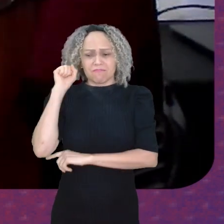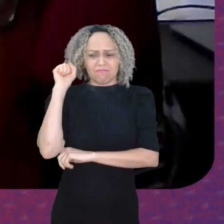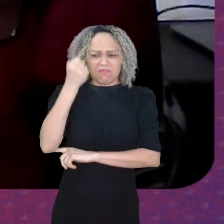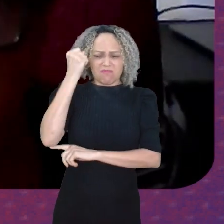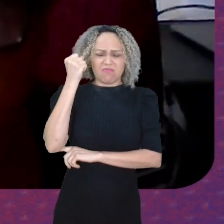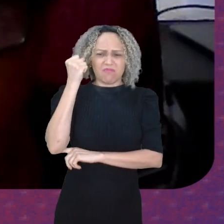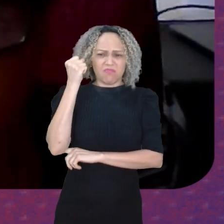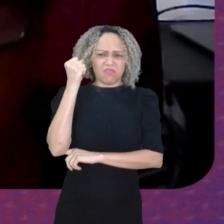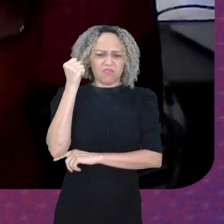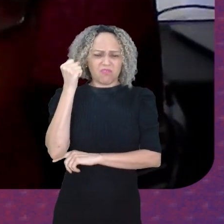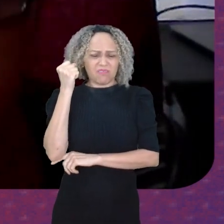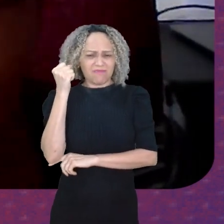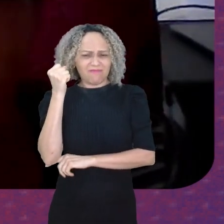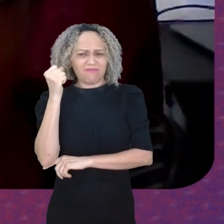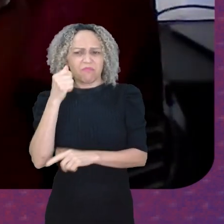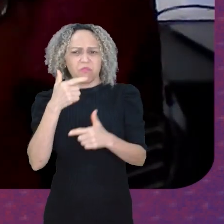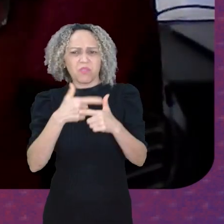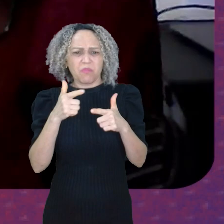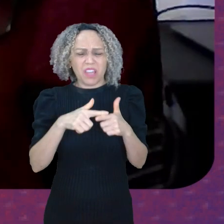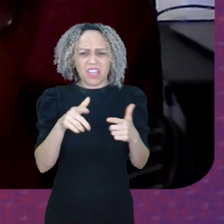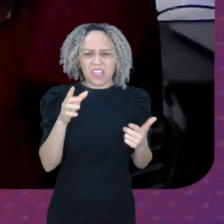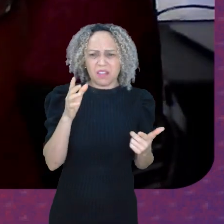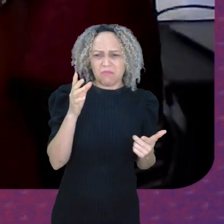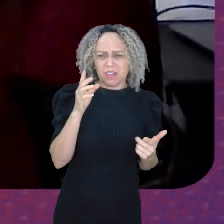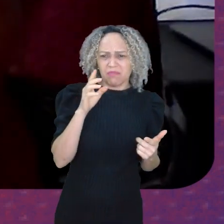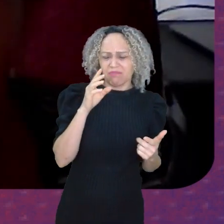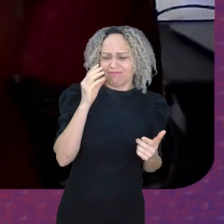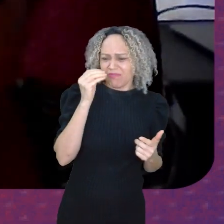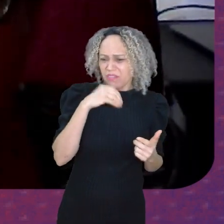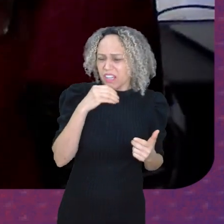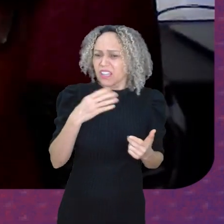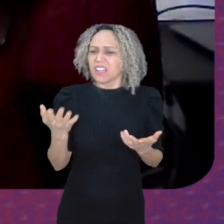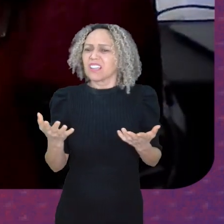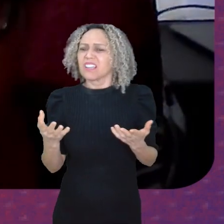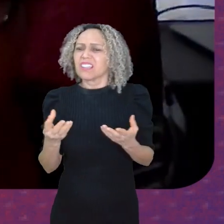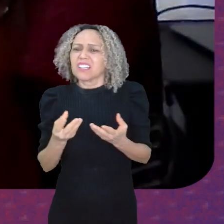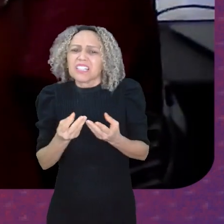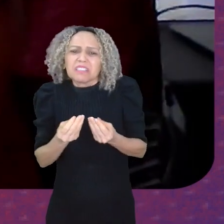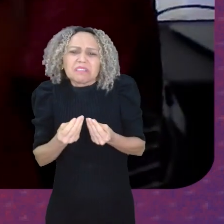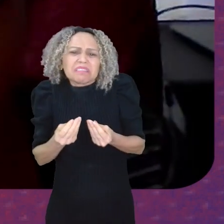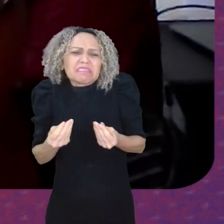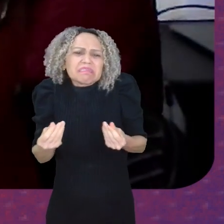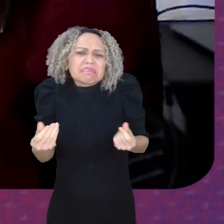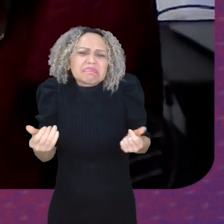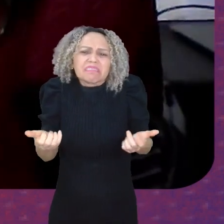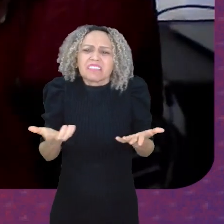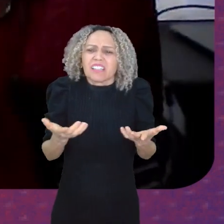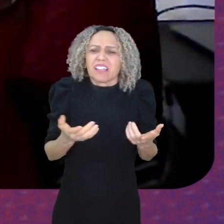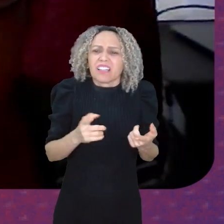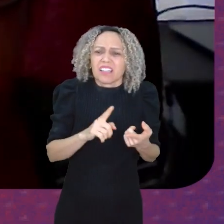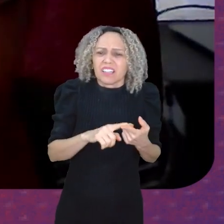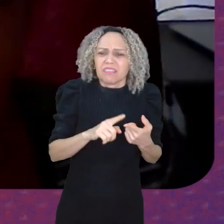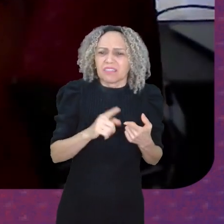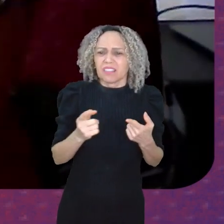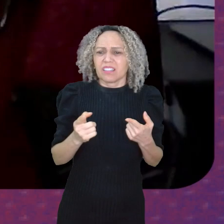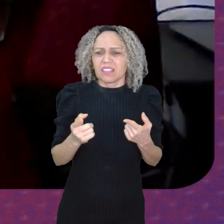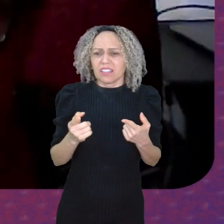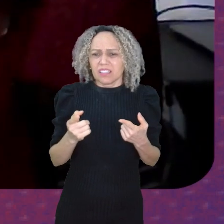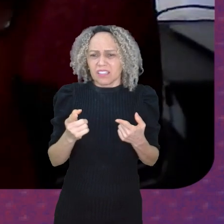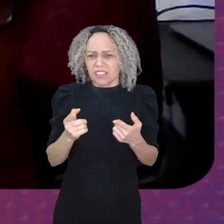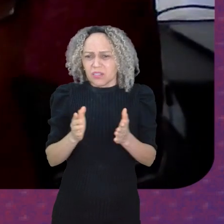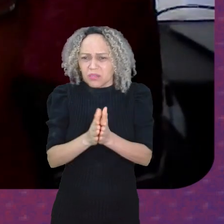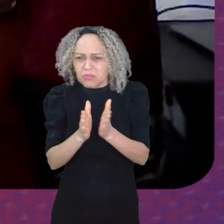dos negros, dos indígenas, dos idosos, dos moradores de rua,